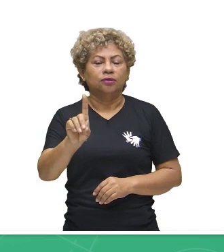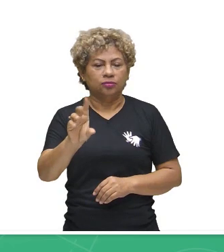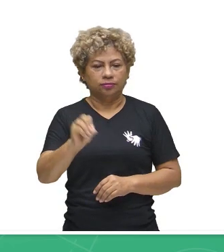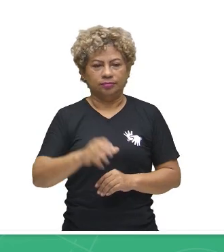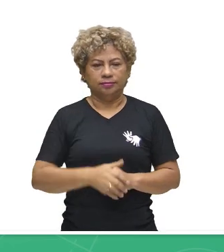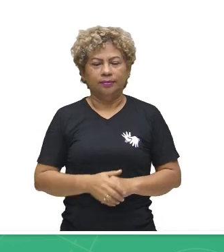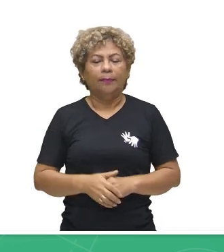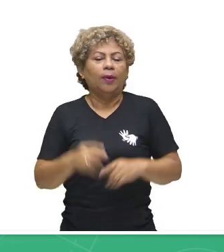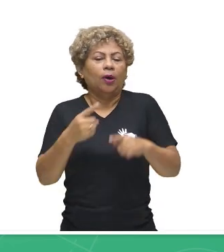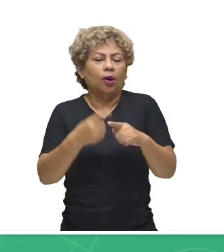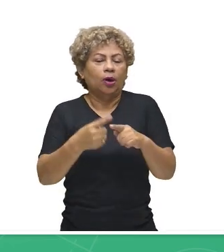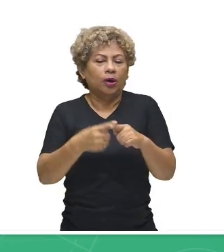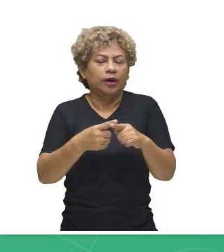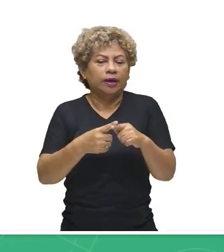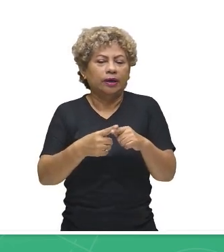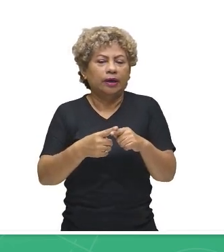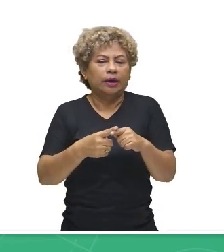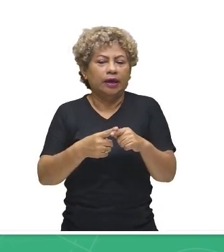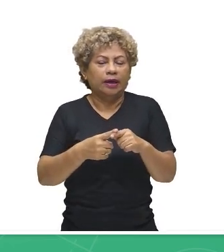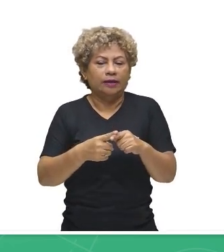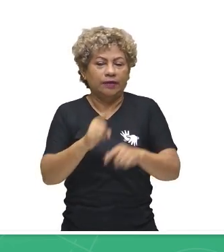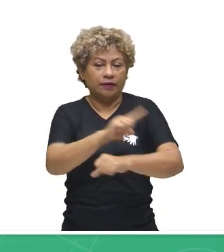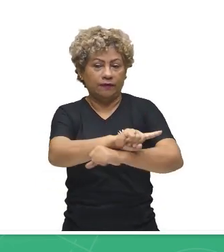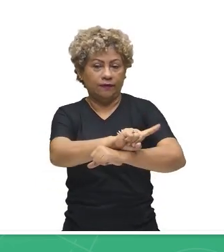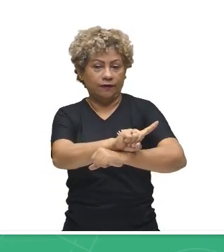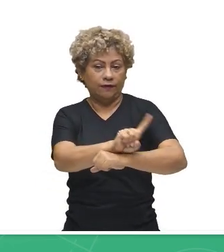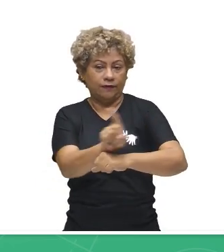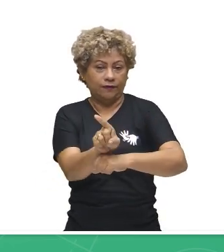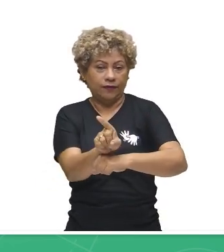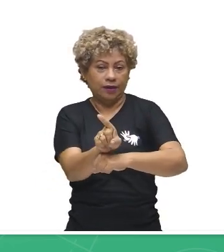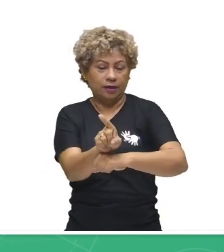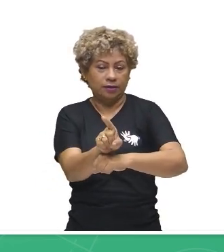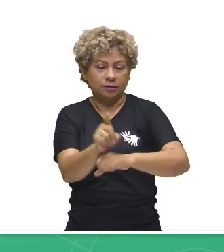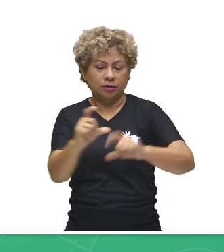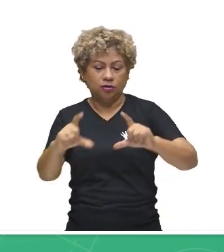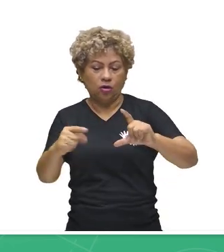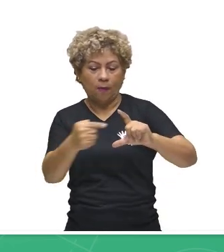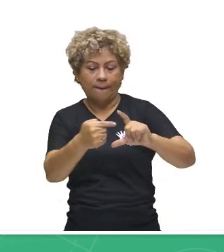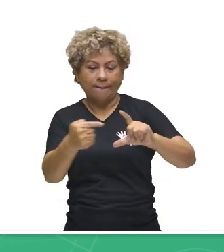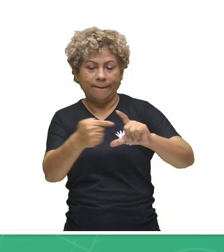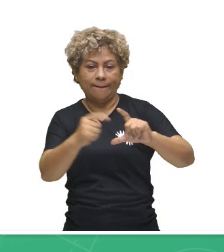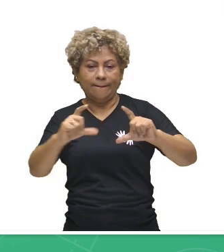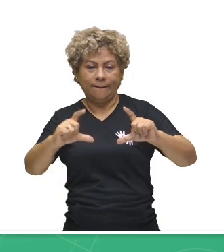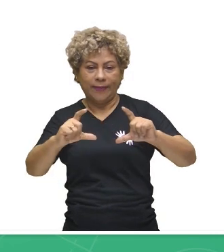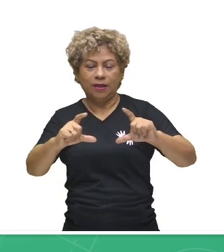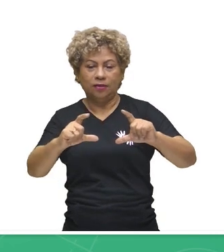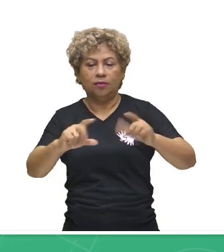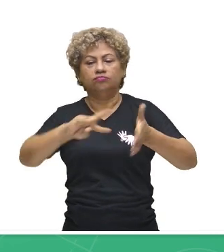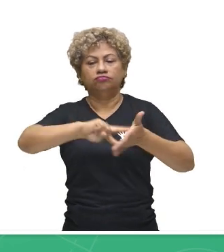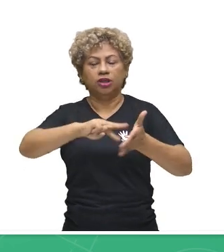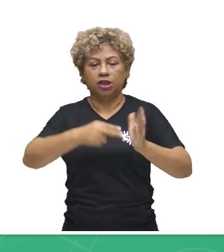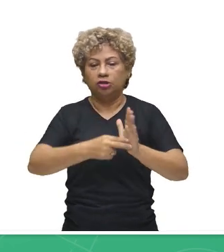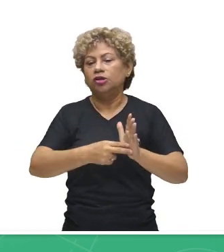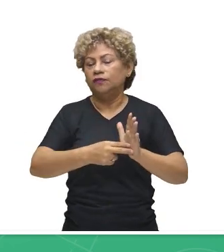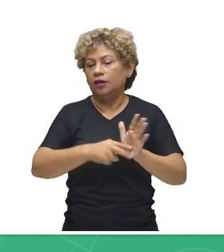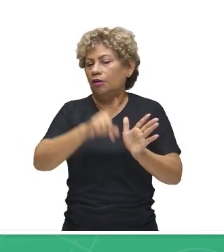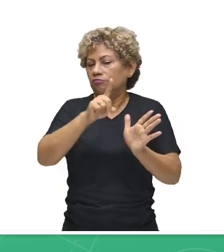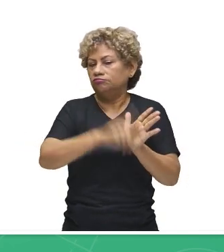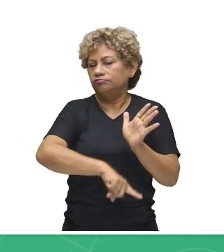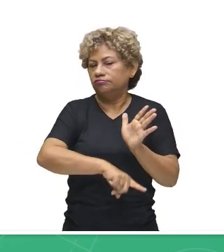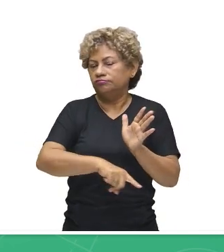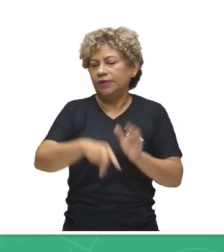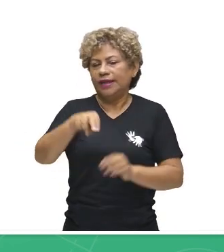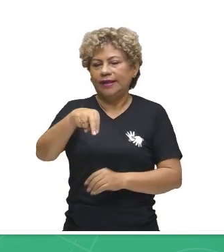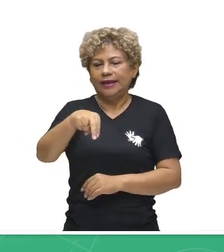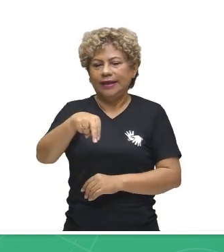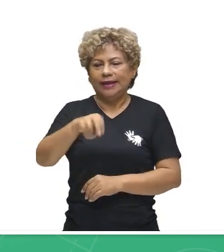que zero, ela é o quê? Menor que zero significa que ela é negativa. E o movimento, ele é